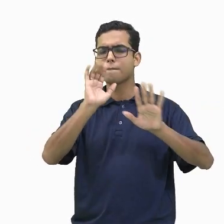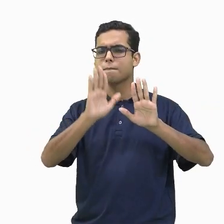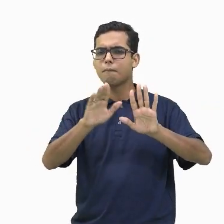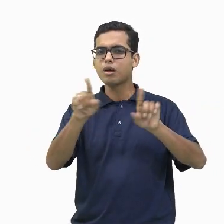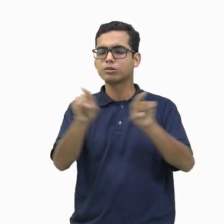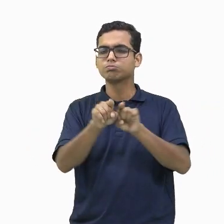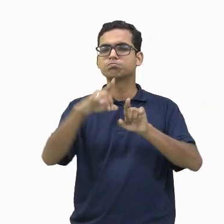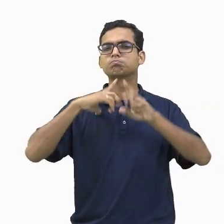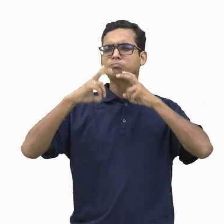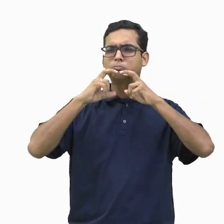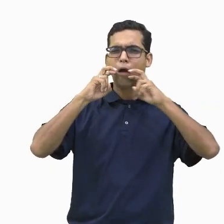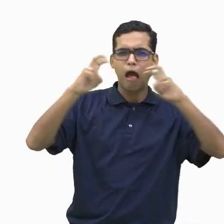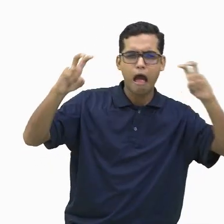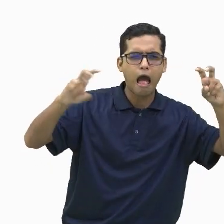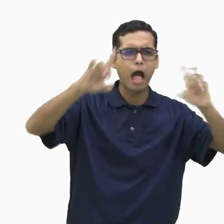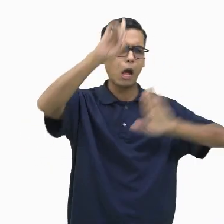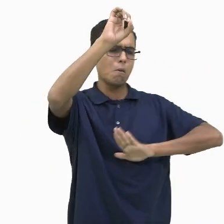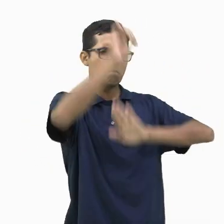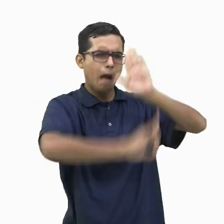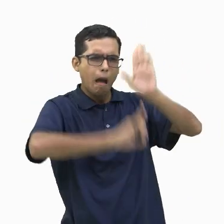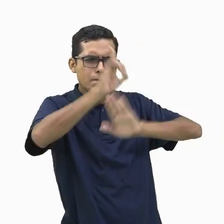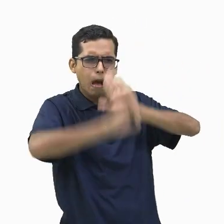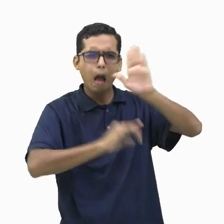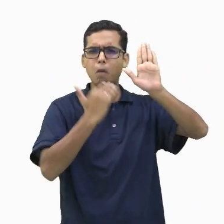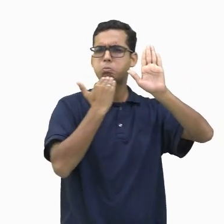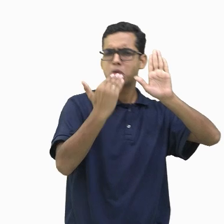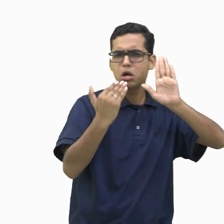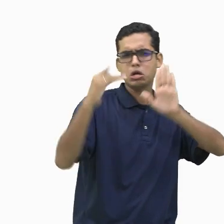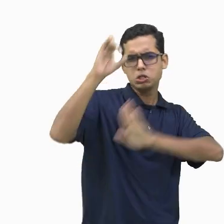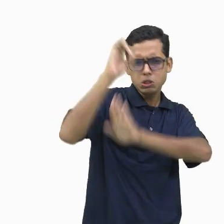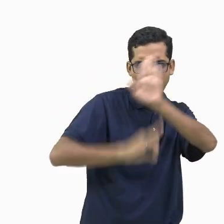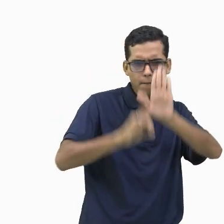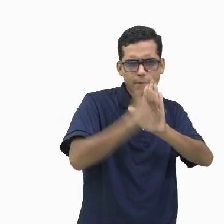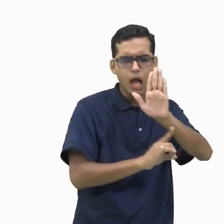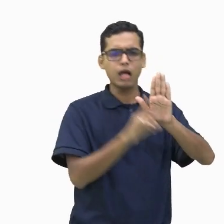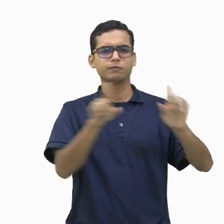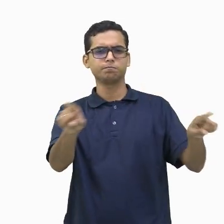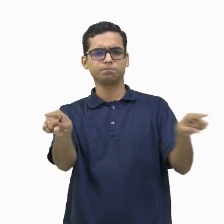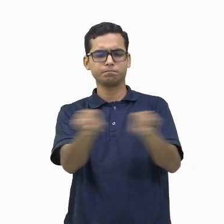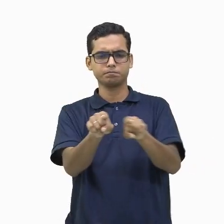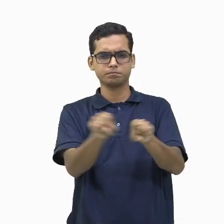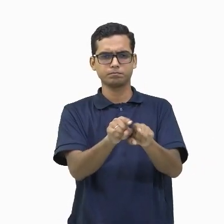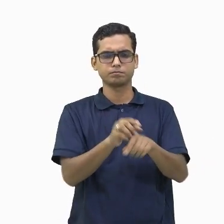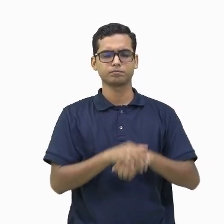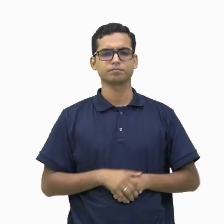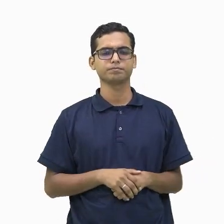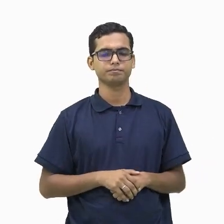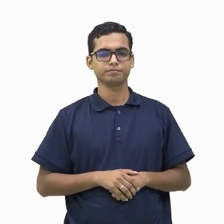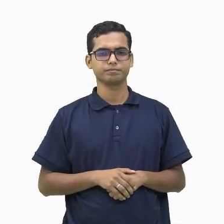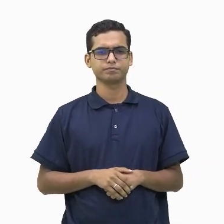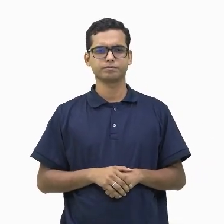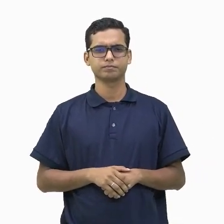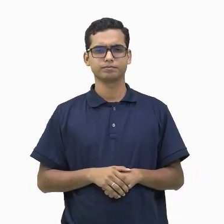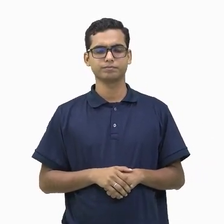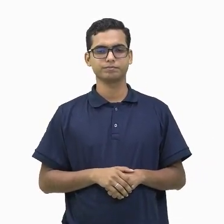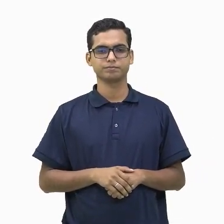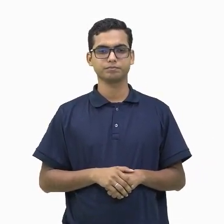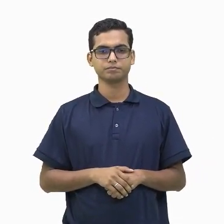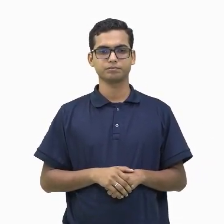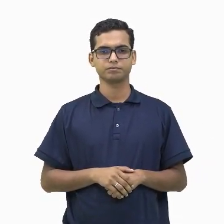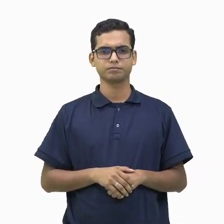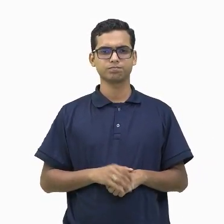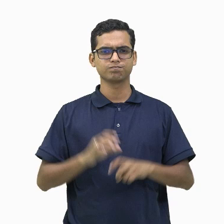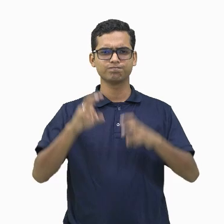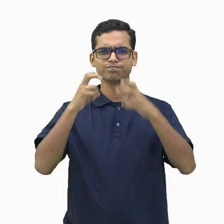muitas pessoas reunidas. E aí, gritavam, plural, porque está concordando com a ideia que a palavra